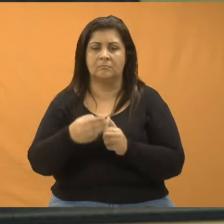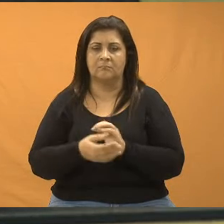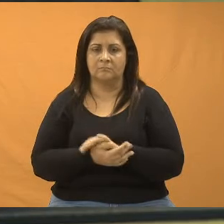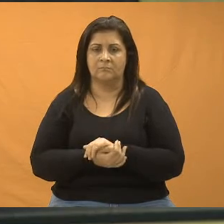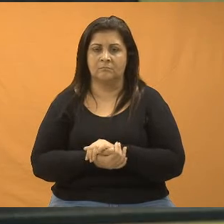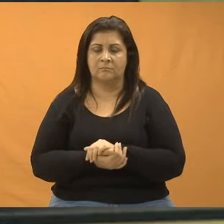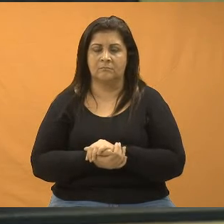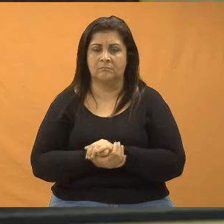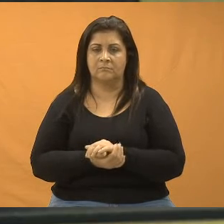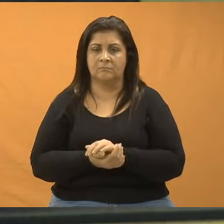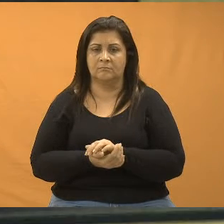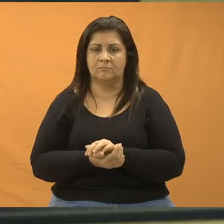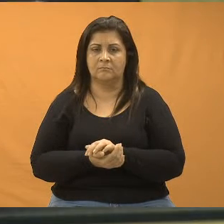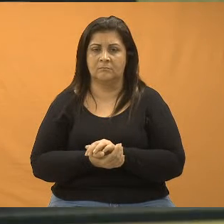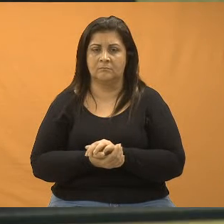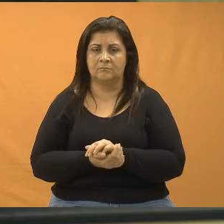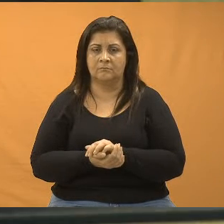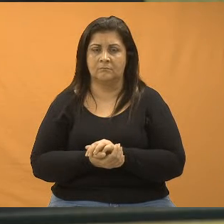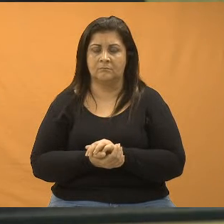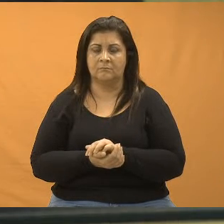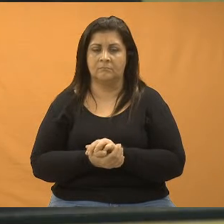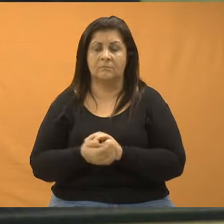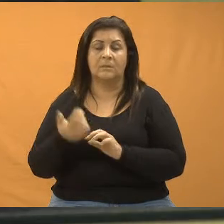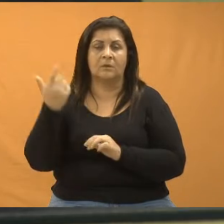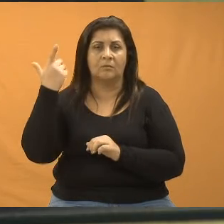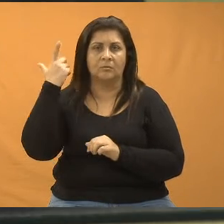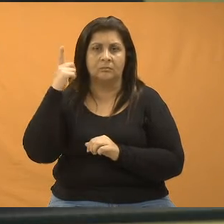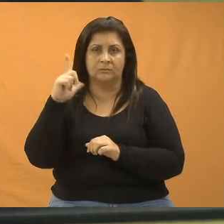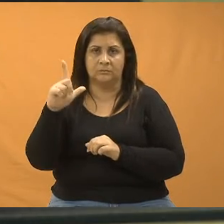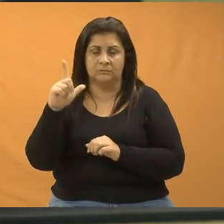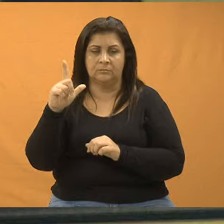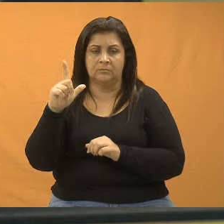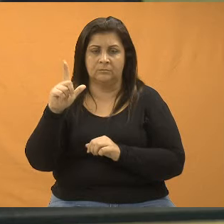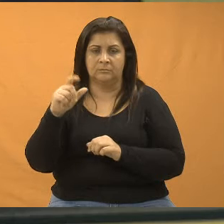na casa dos 100 milhões. A gente conseguiu,